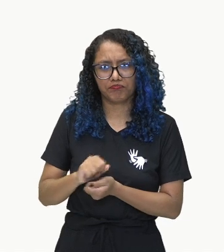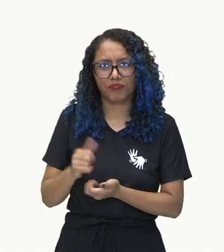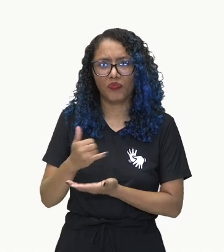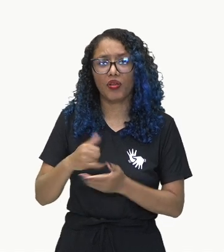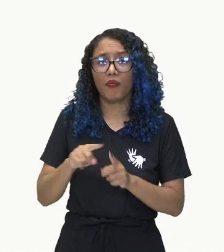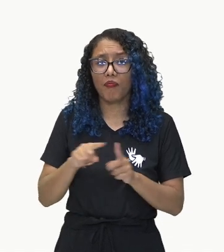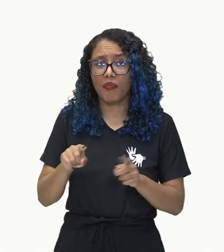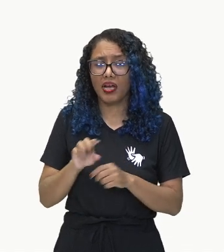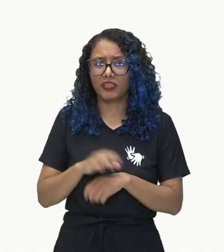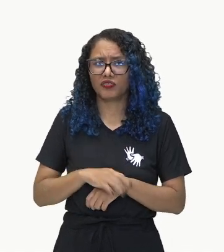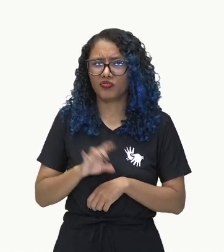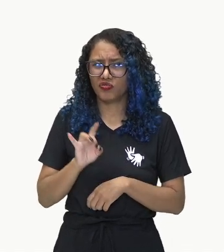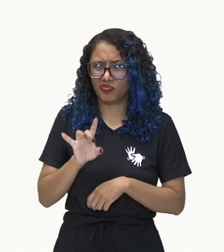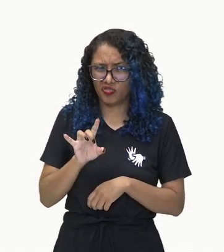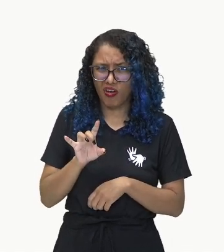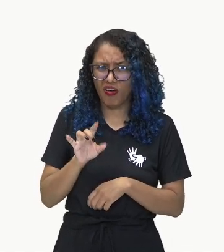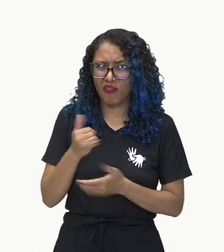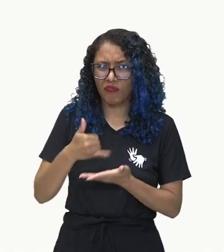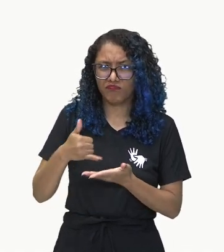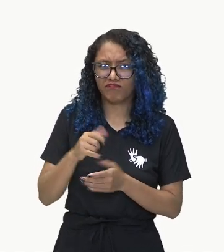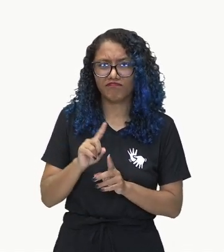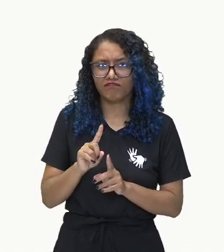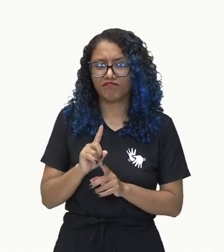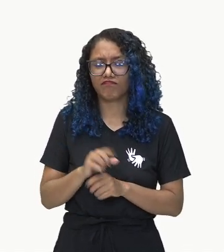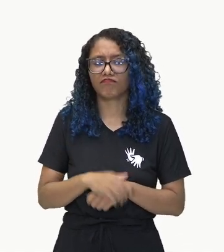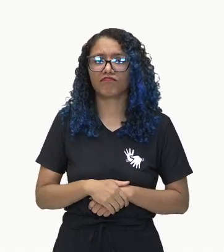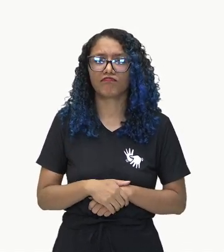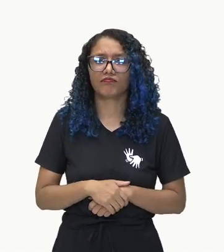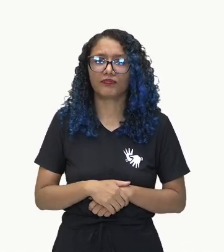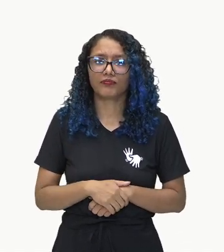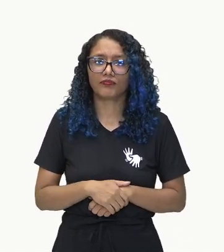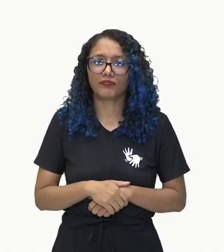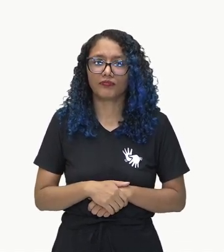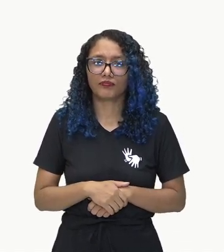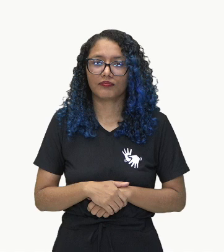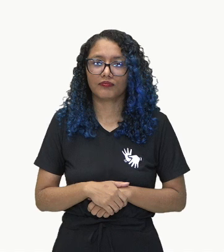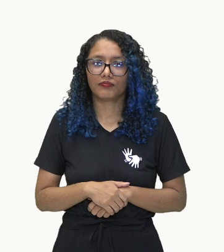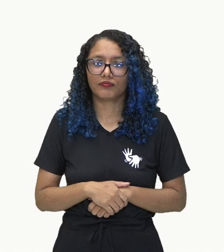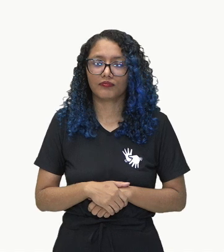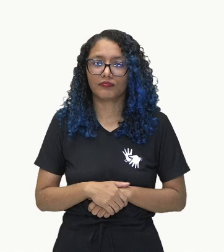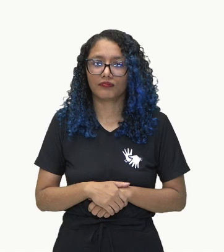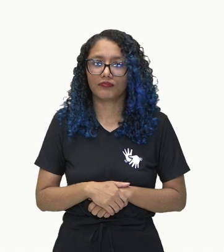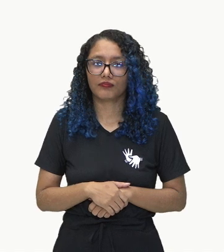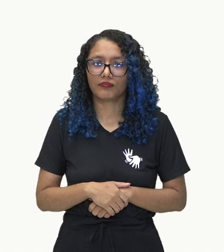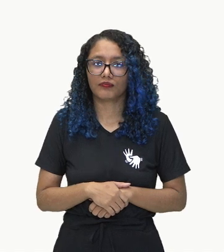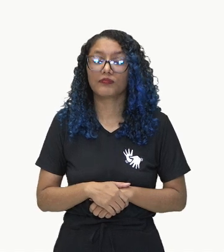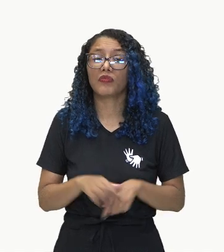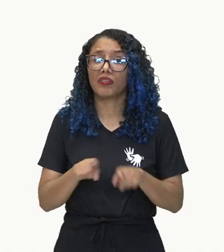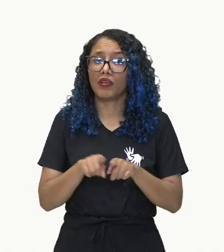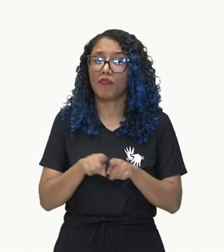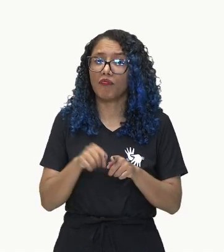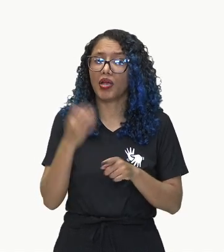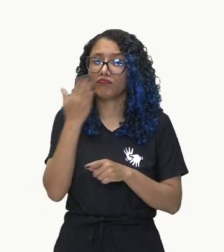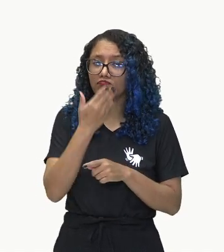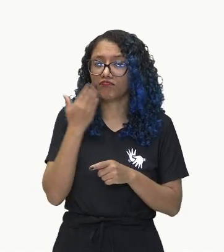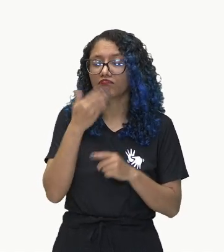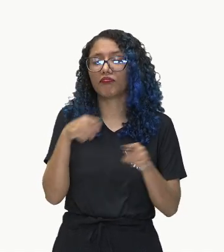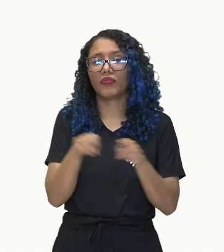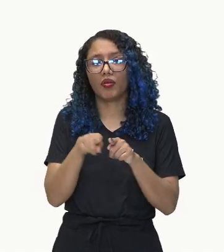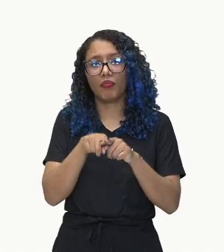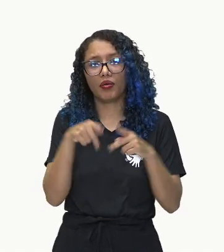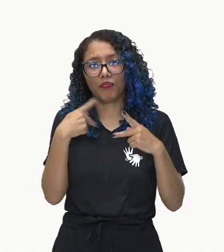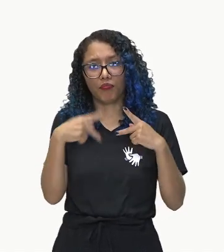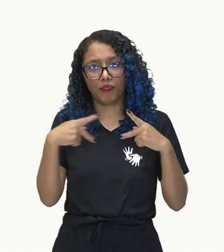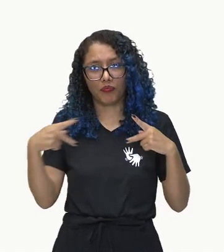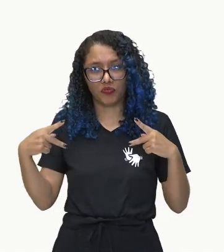vai ser digerida aí no intestino delgado, fazendo adendo, parte também dos carboidratos e parte também das proteínas